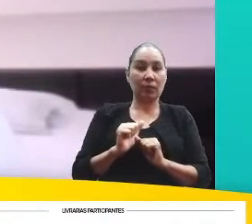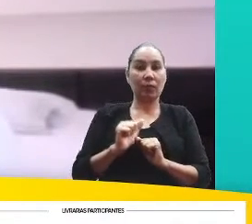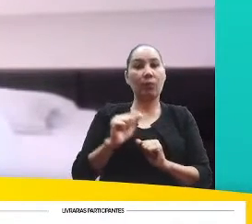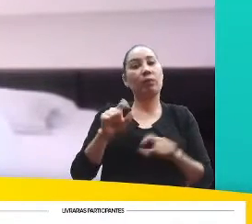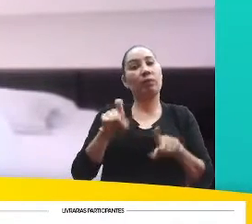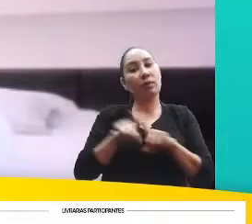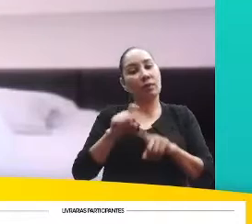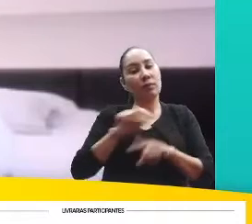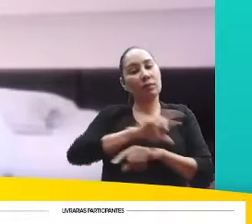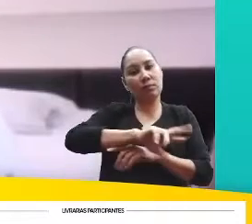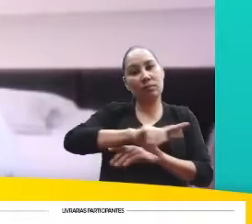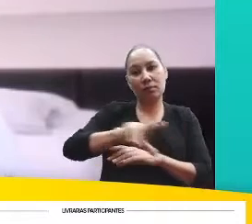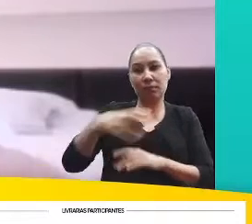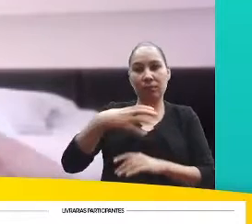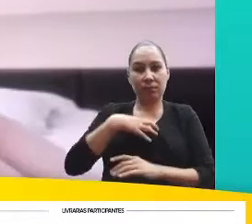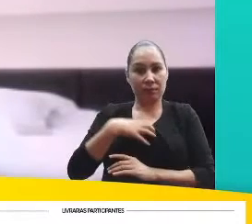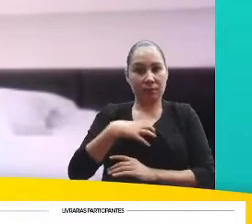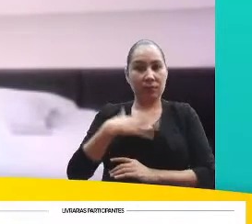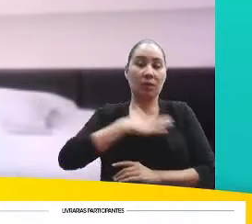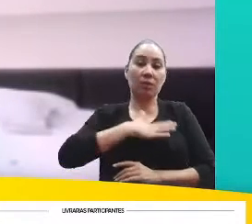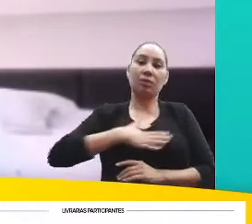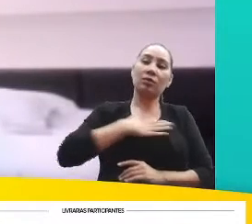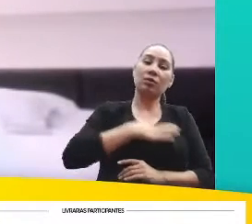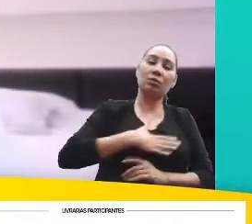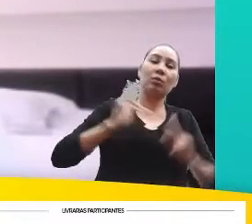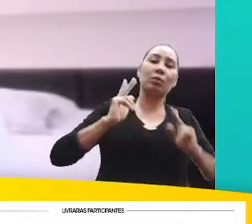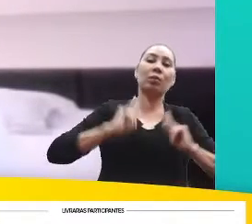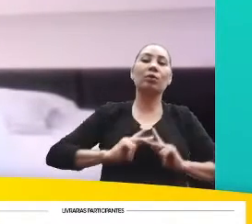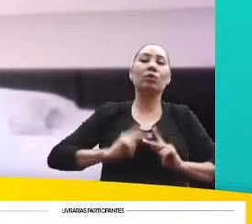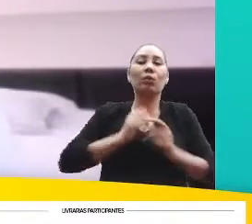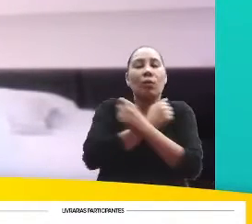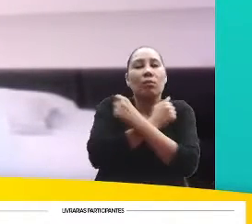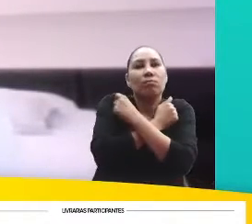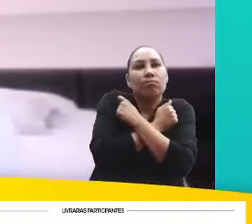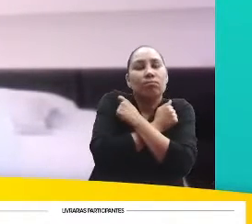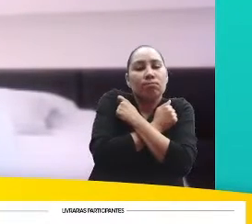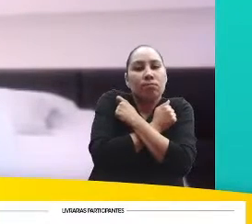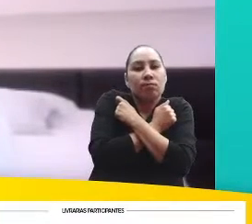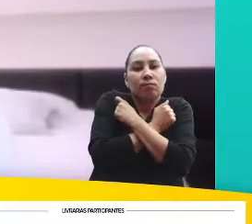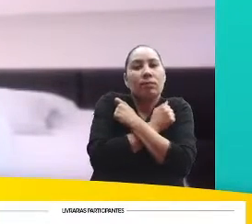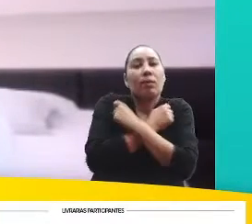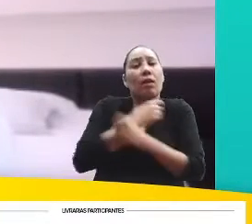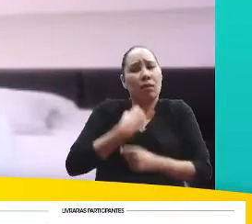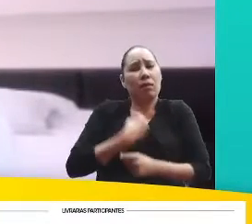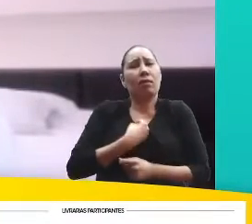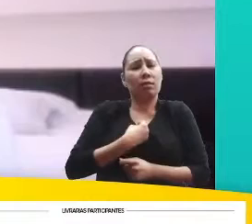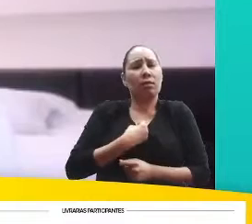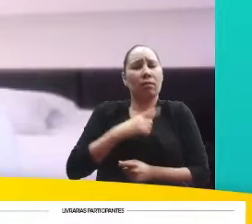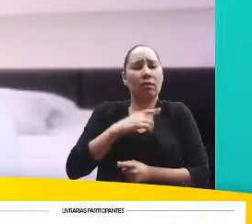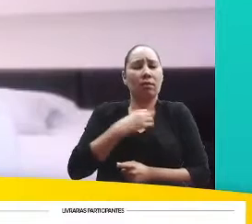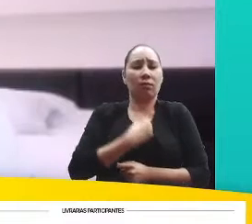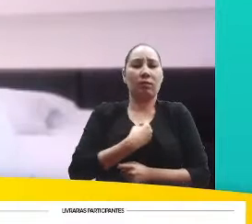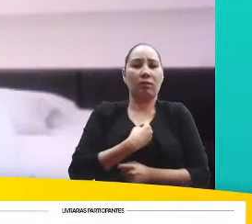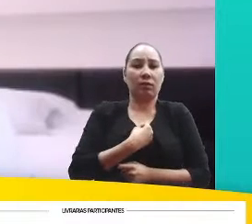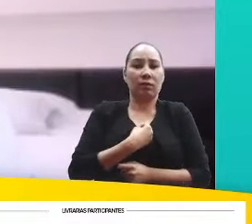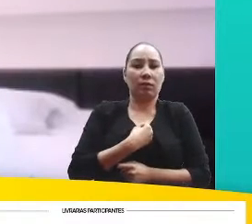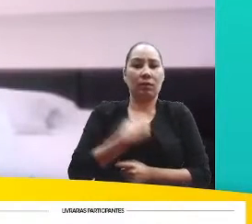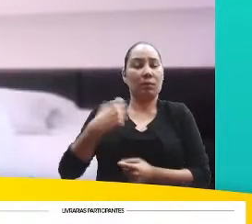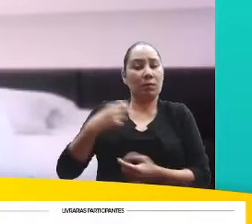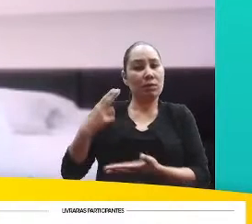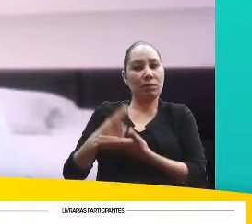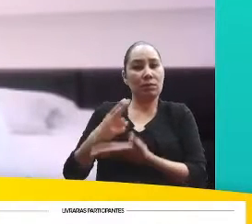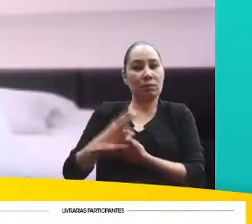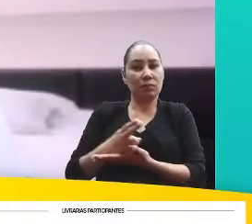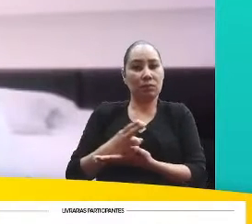mesma forma. É aquele sentimento da pessoa vir te abraçar e dizer assim, ó, ele está vivo. vai seguir. O materialismo não tem